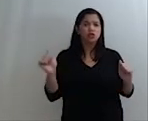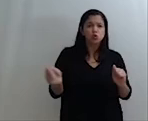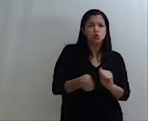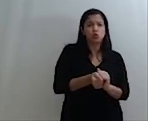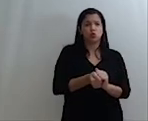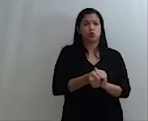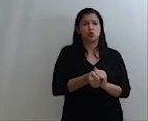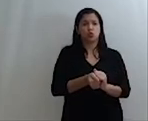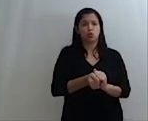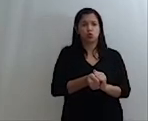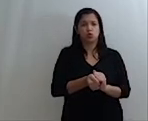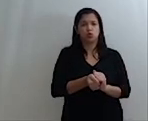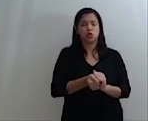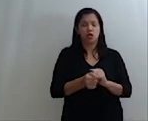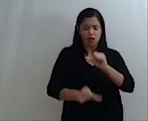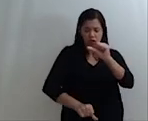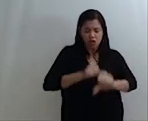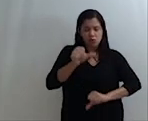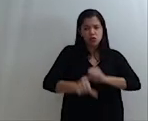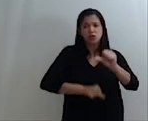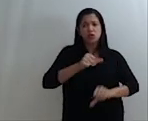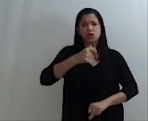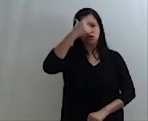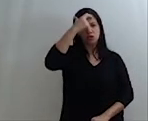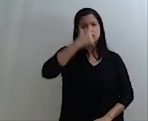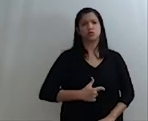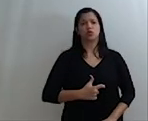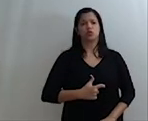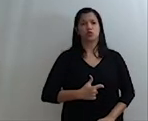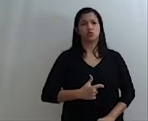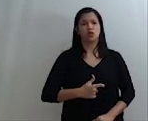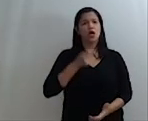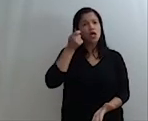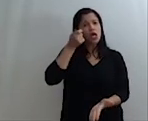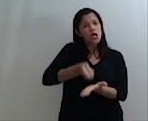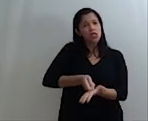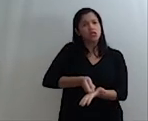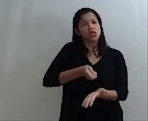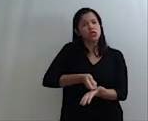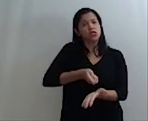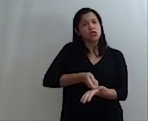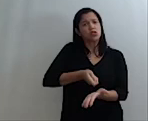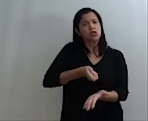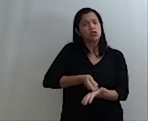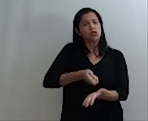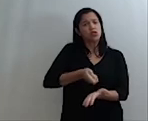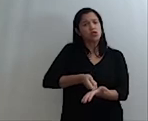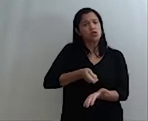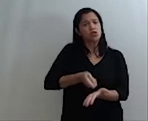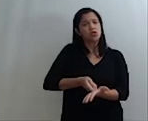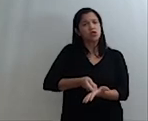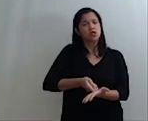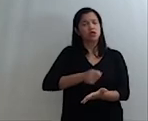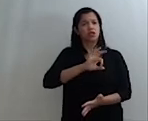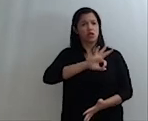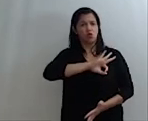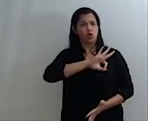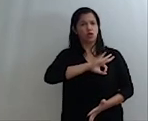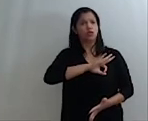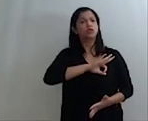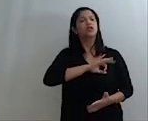de de postura para exigir da polícia porque ele exerce o controle externo da polícia também a atribuição